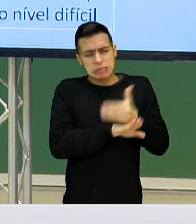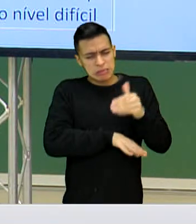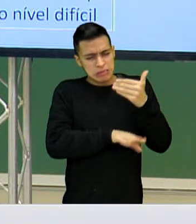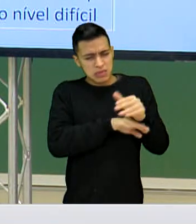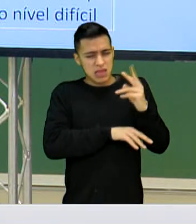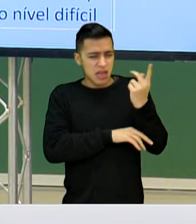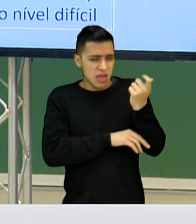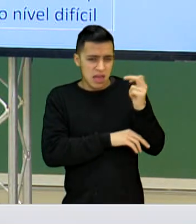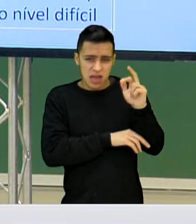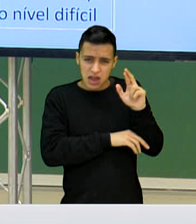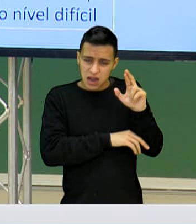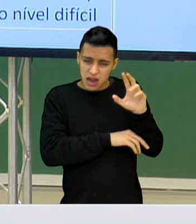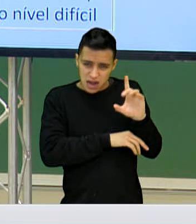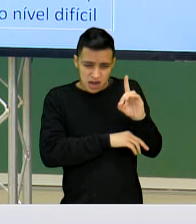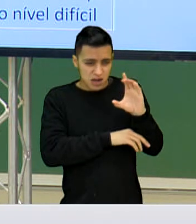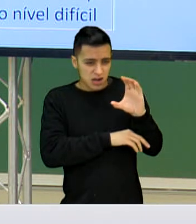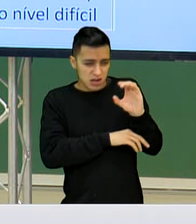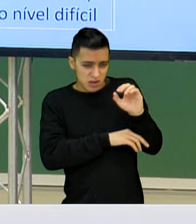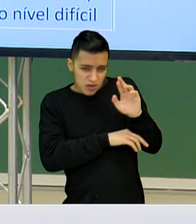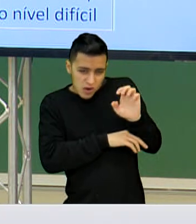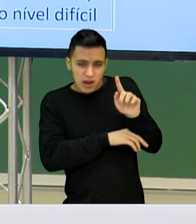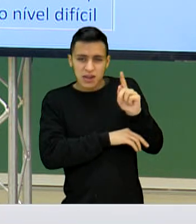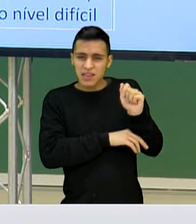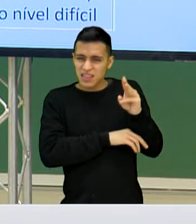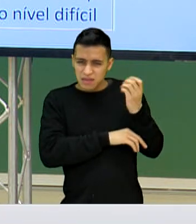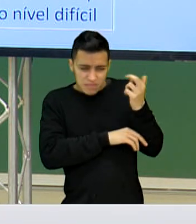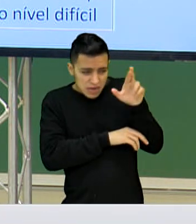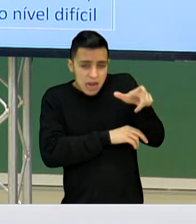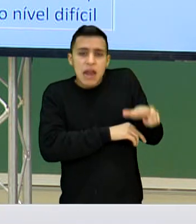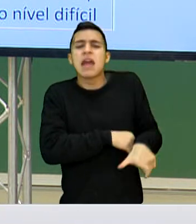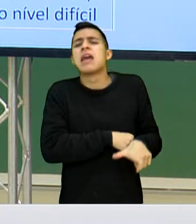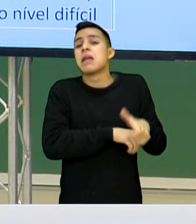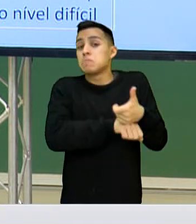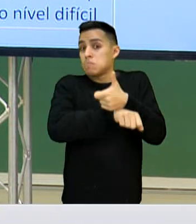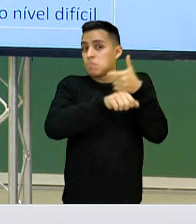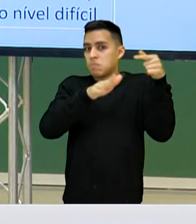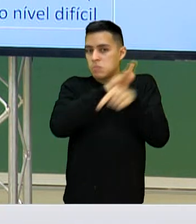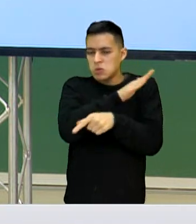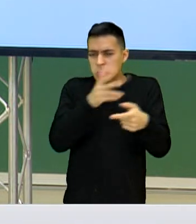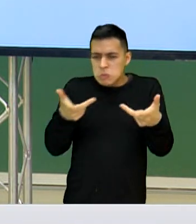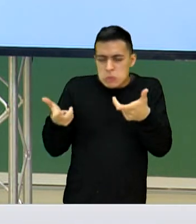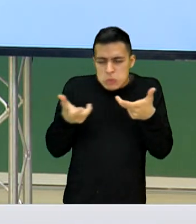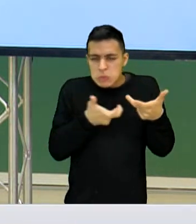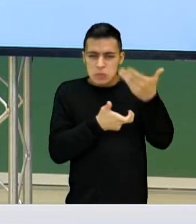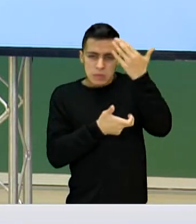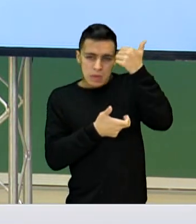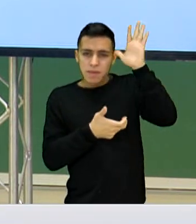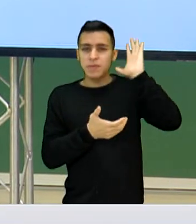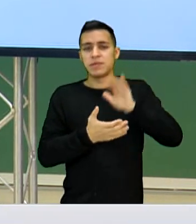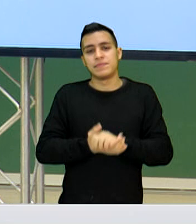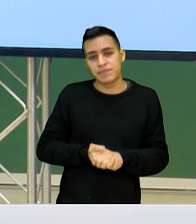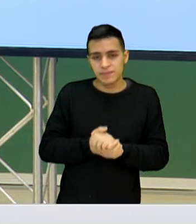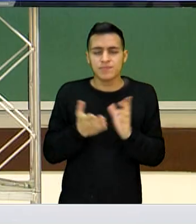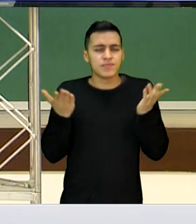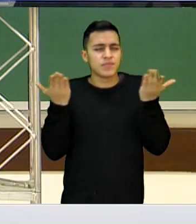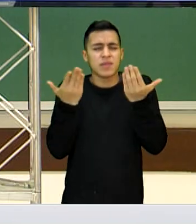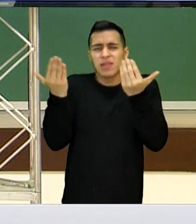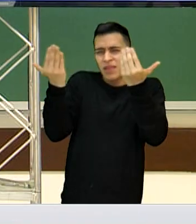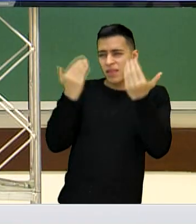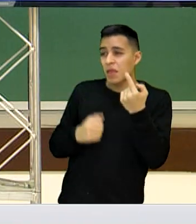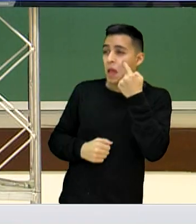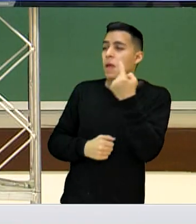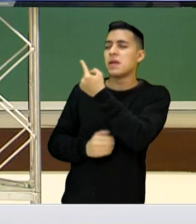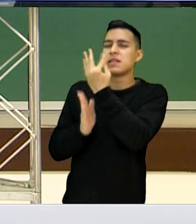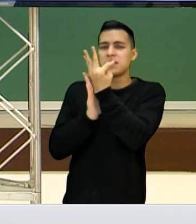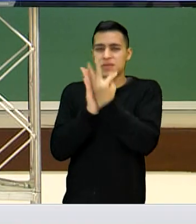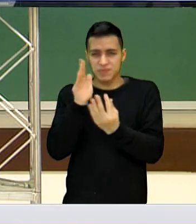muito e com certeza ele vai desenvolver a sua habilidade em alto nível. É isso? Bom, vamos analisar esse texto